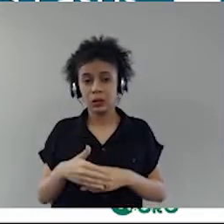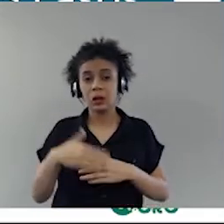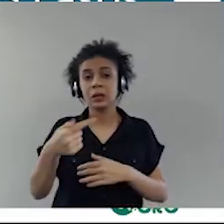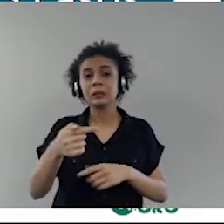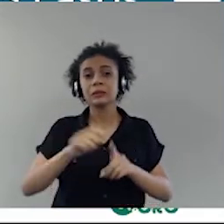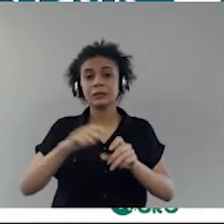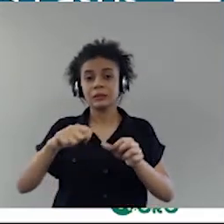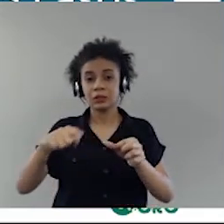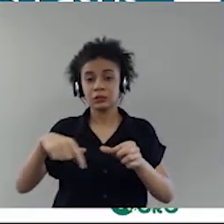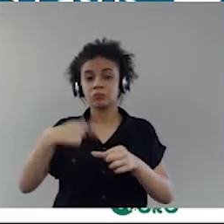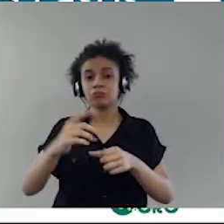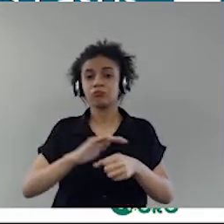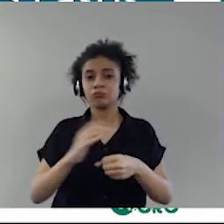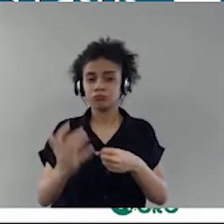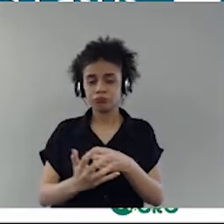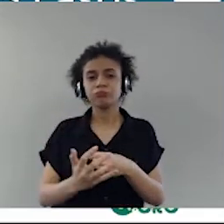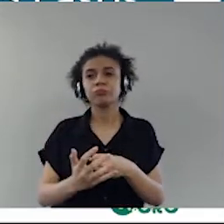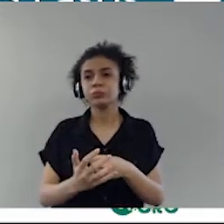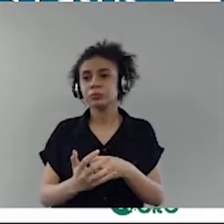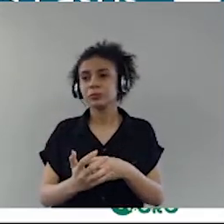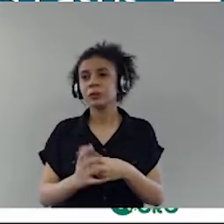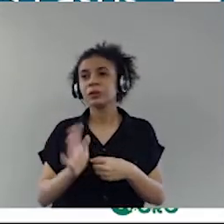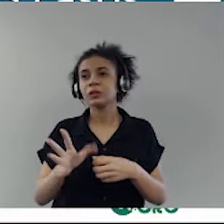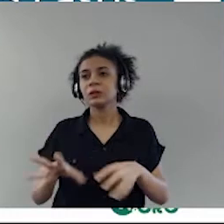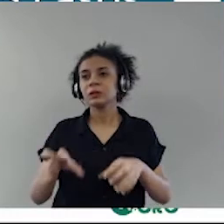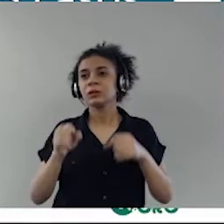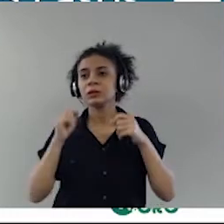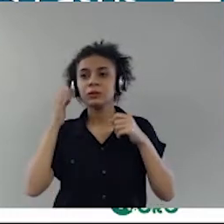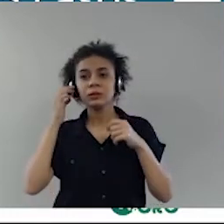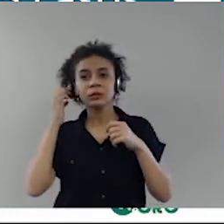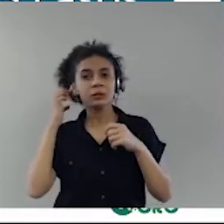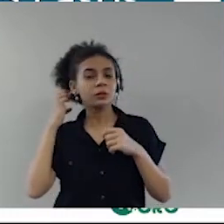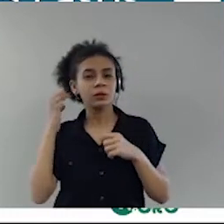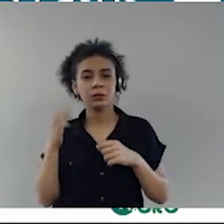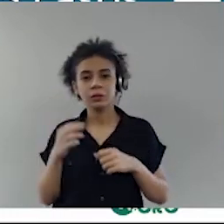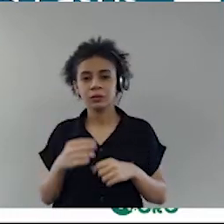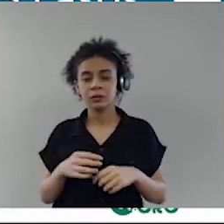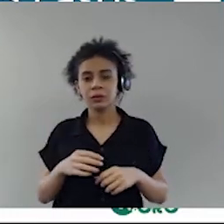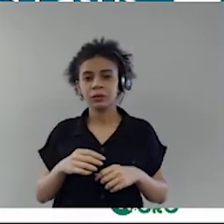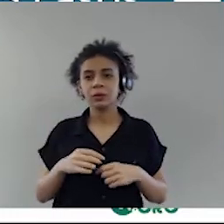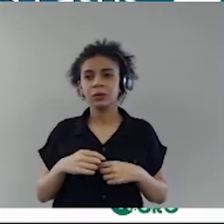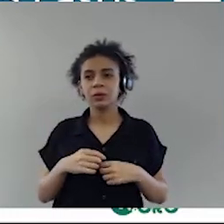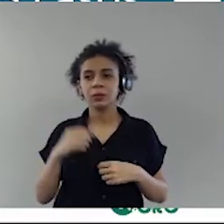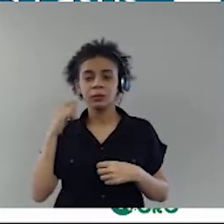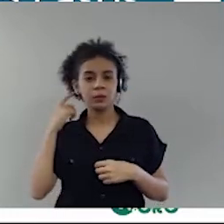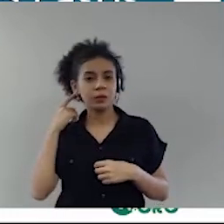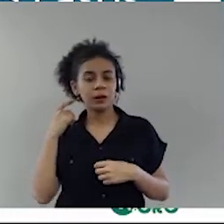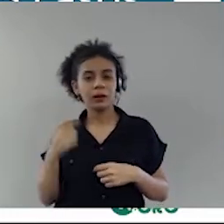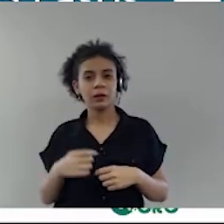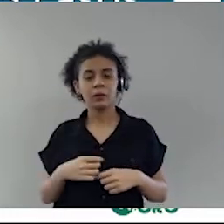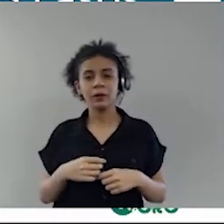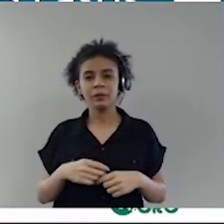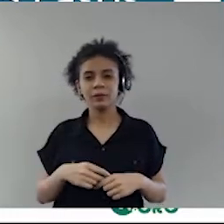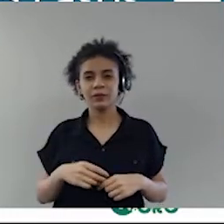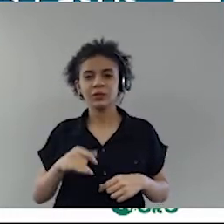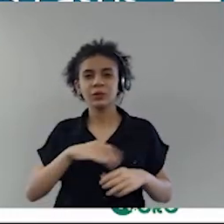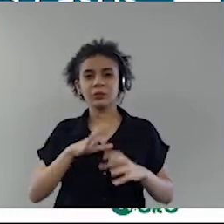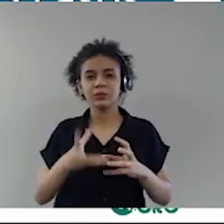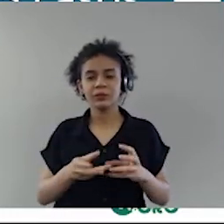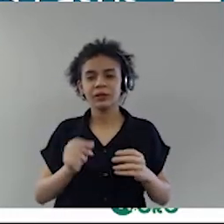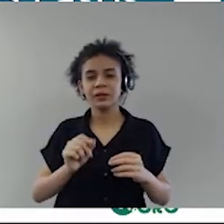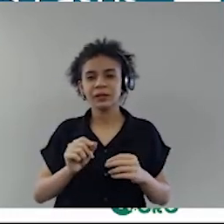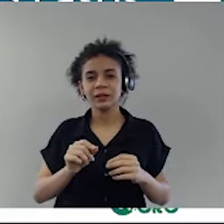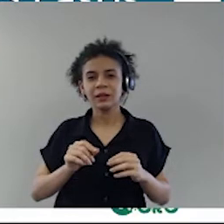7 meses, a Covid já afetou, dizimou uma população imensa,